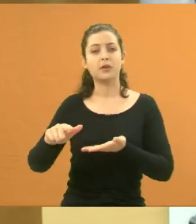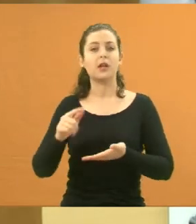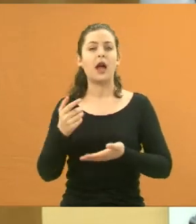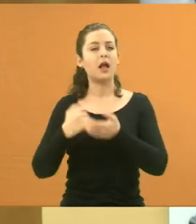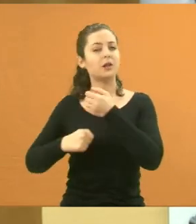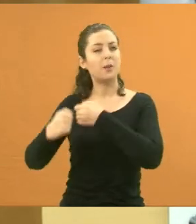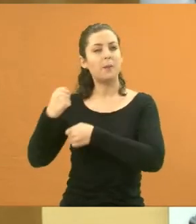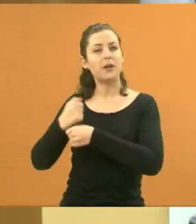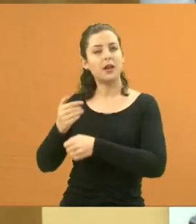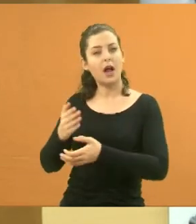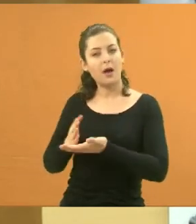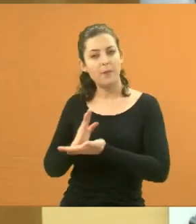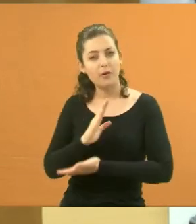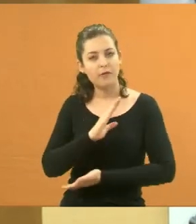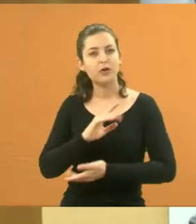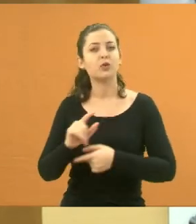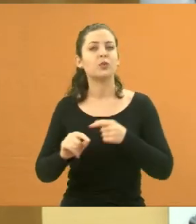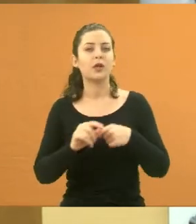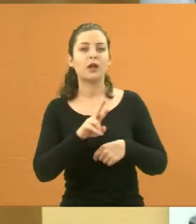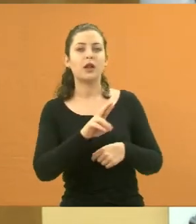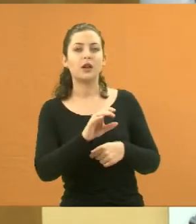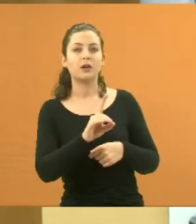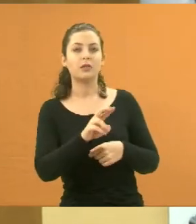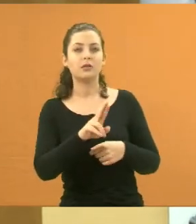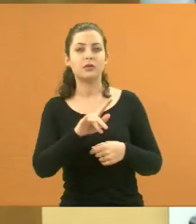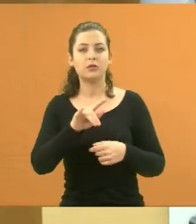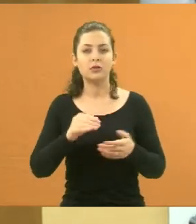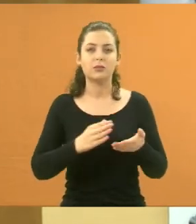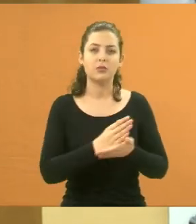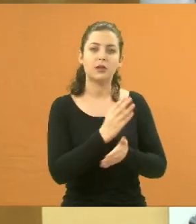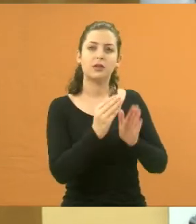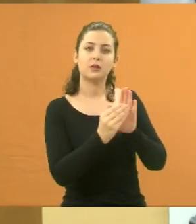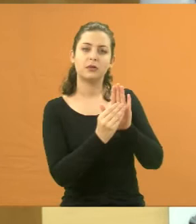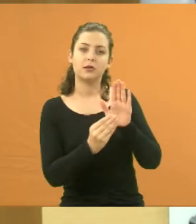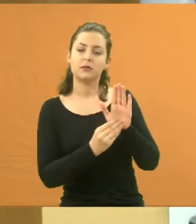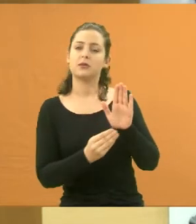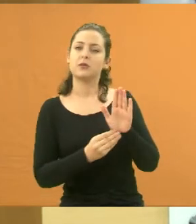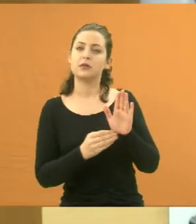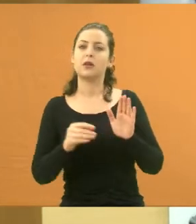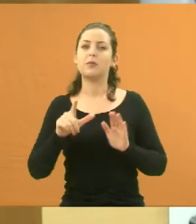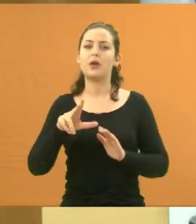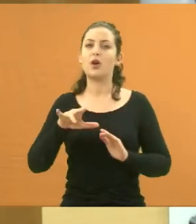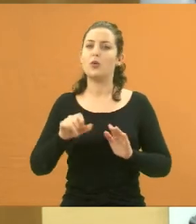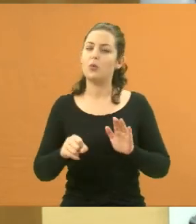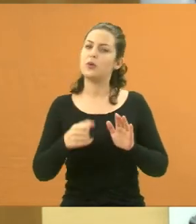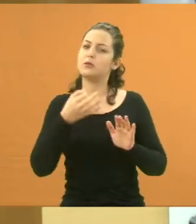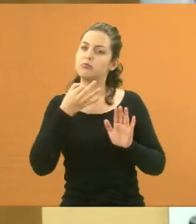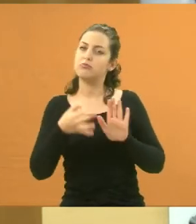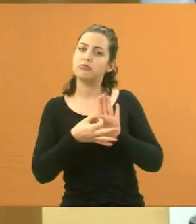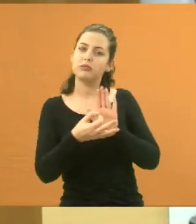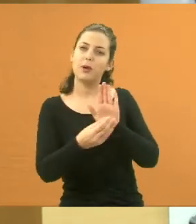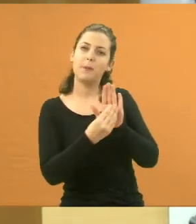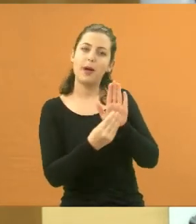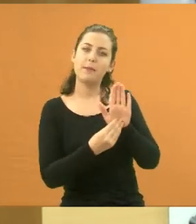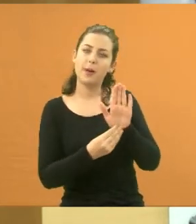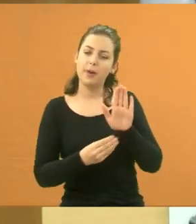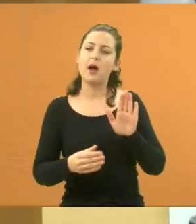no ano passado, com a emenda do Dr. Rodrigo, com a emenda do Luiz Flávio, se eu não me engano, a gente